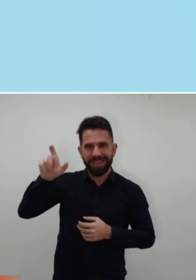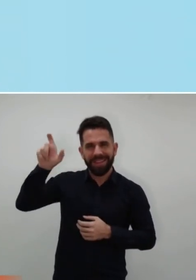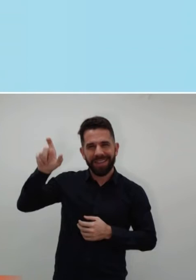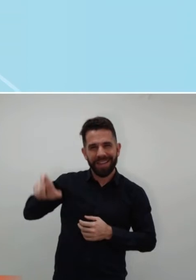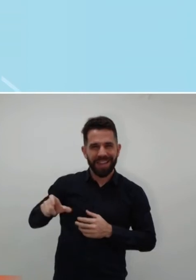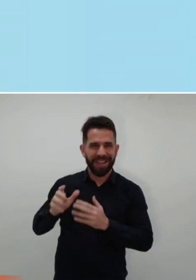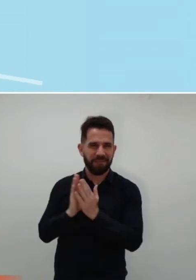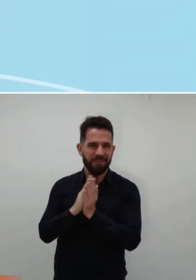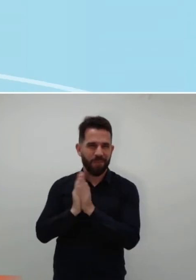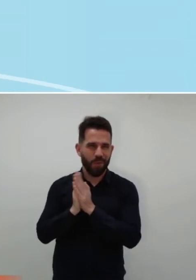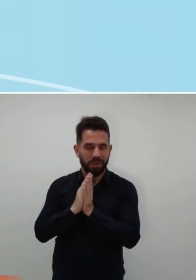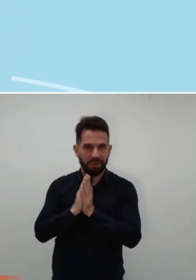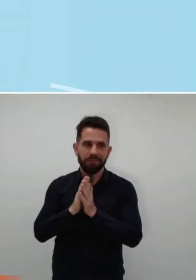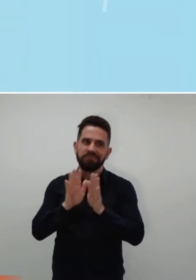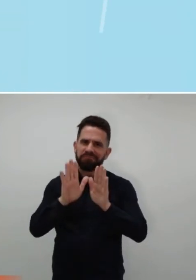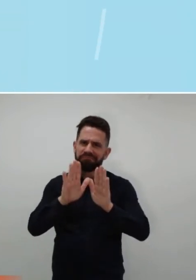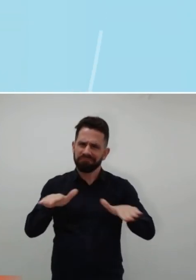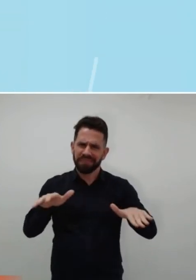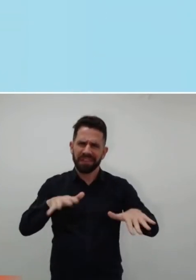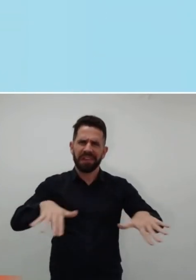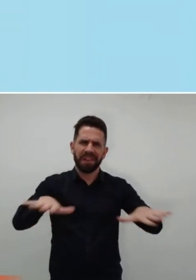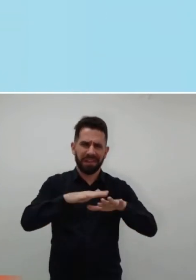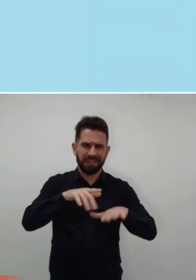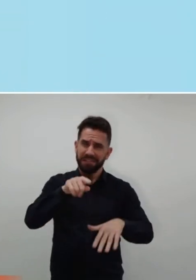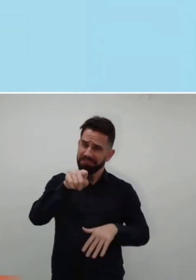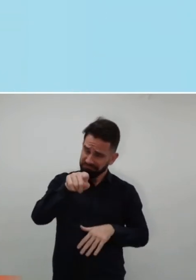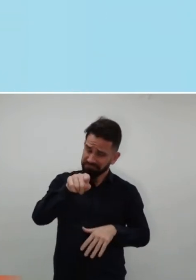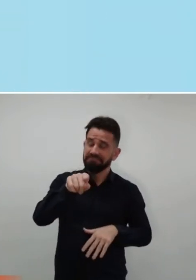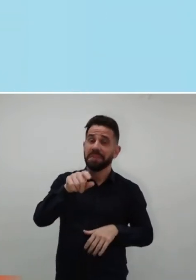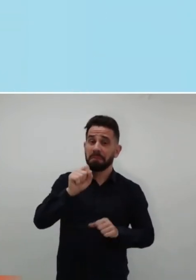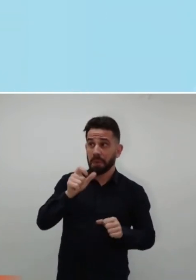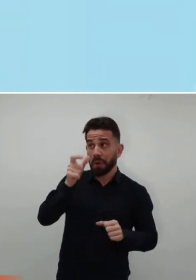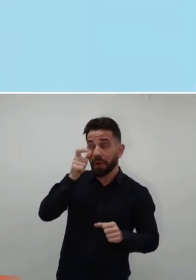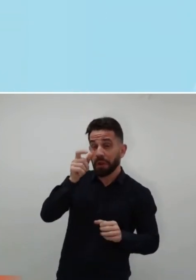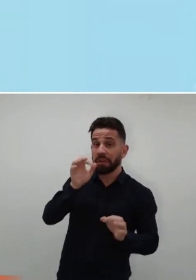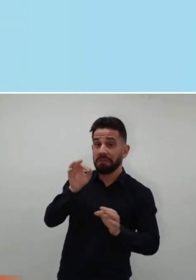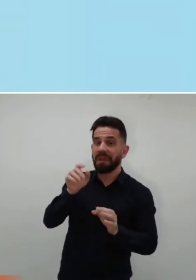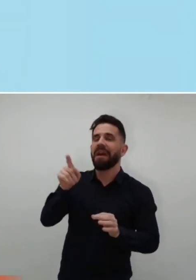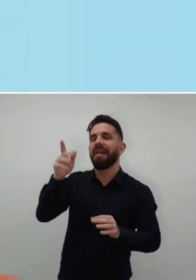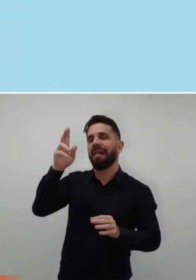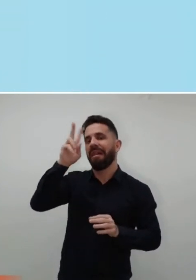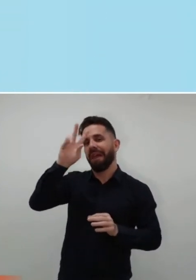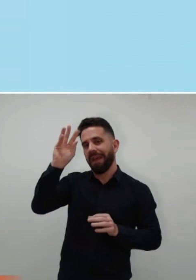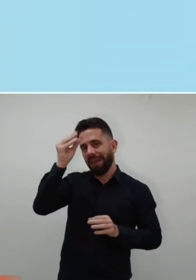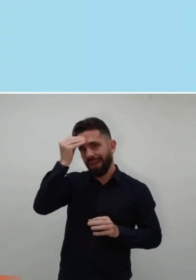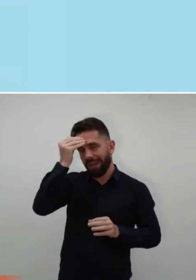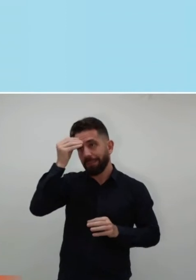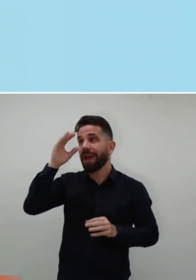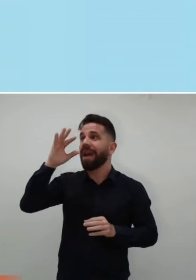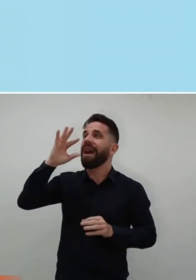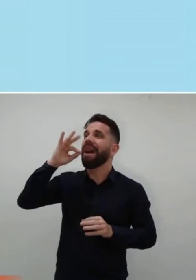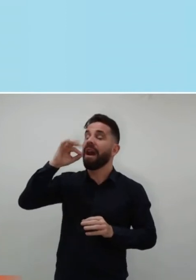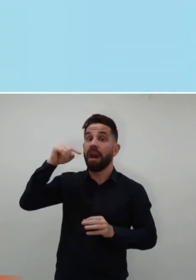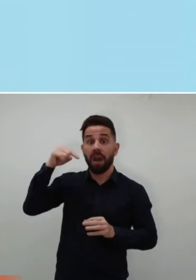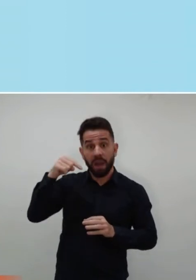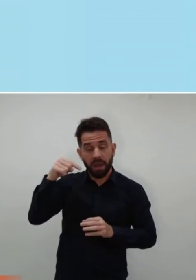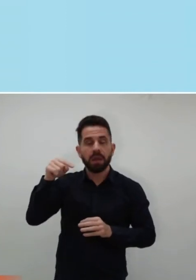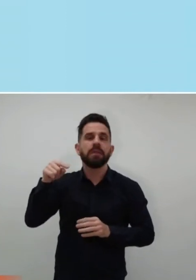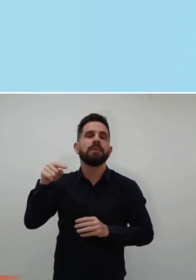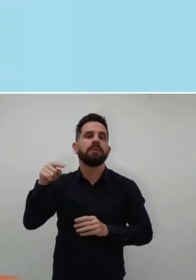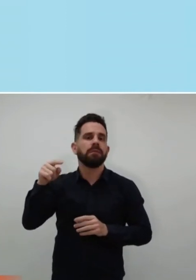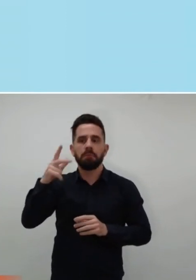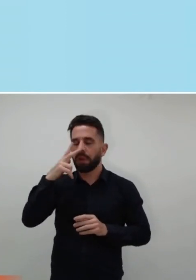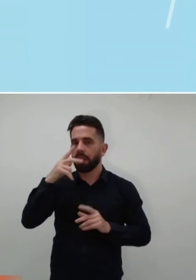criança, provavelmente você participou dessa campanha de vacinação. Até essa vacina teve a cobertura